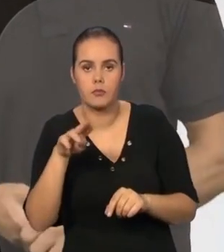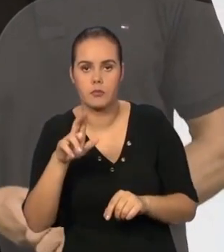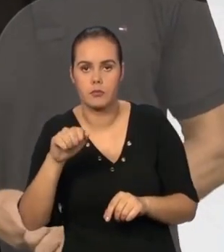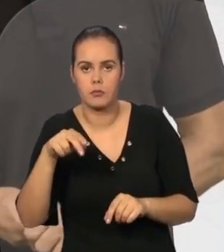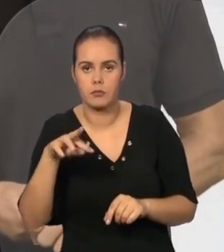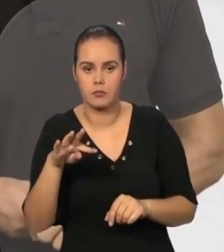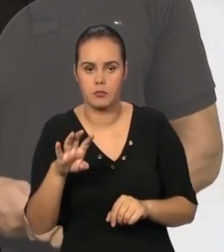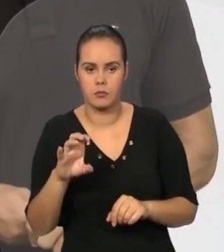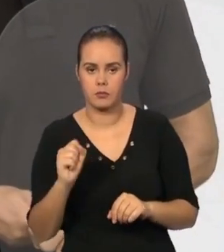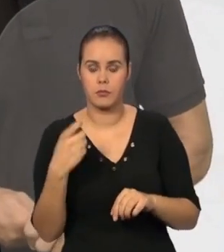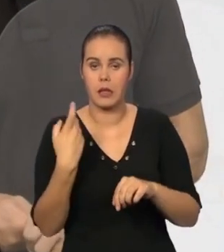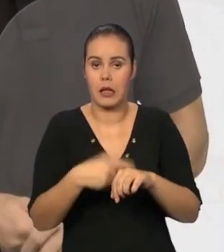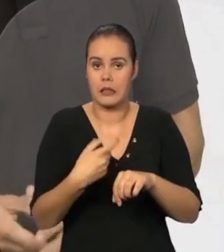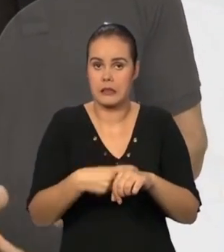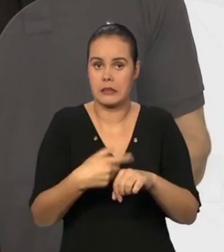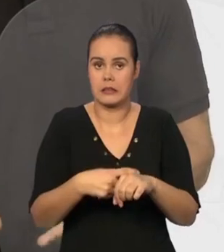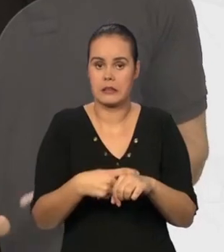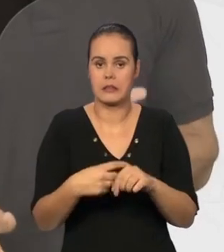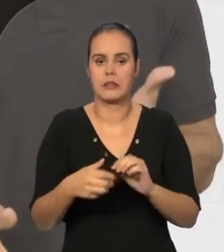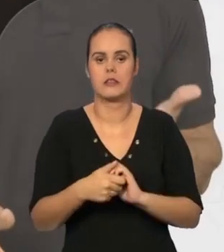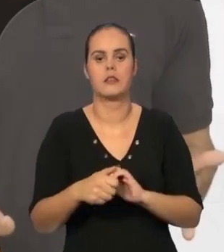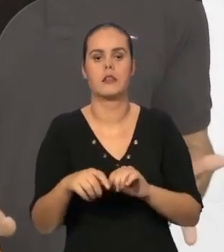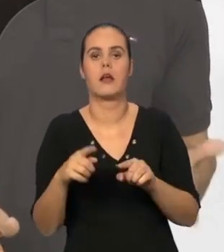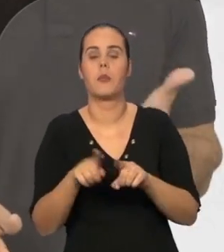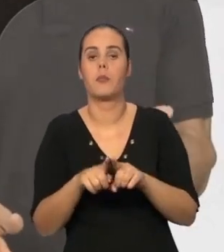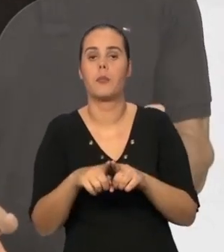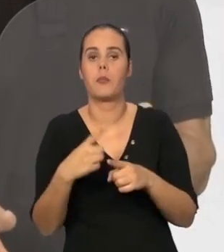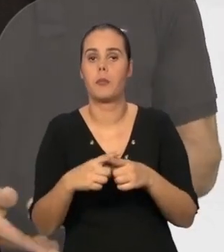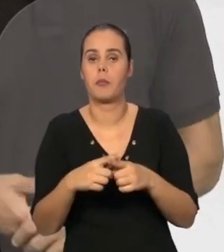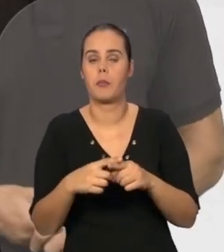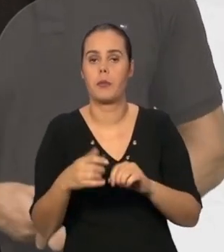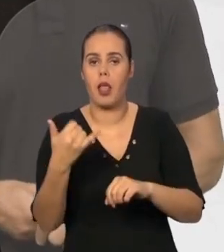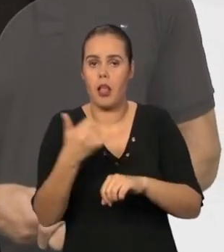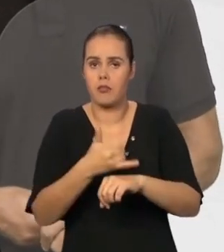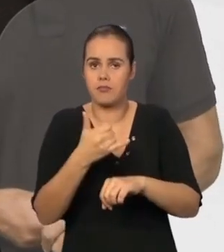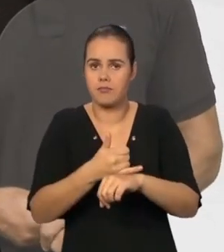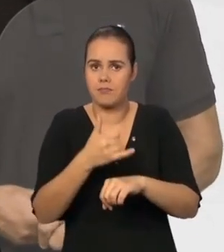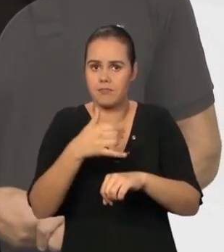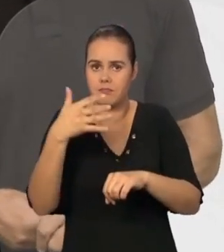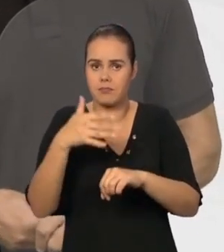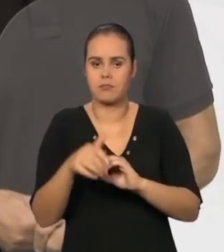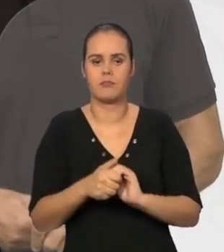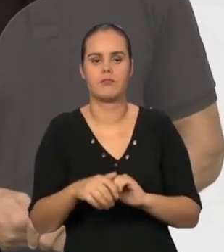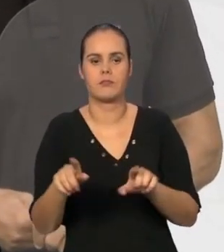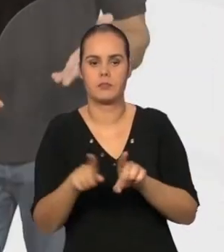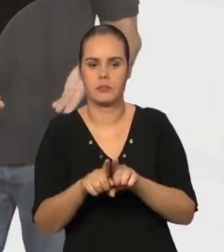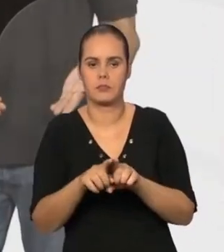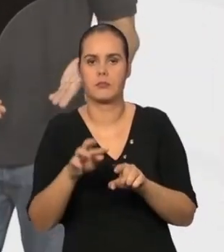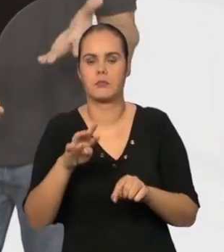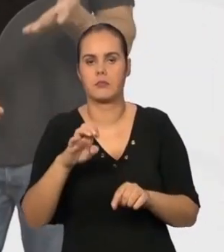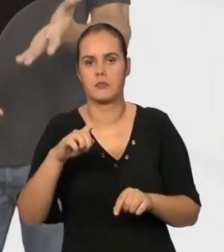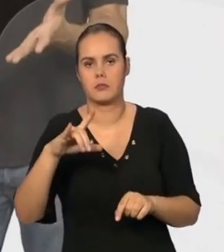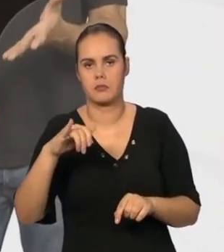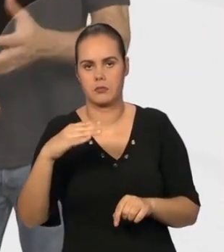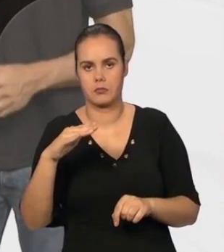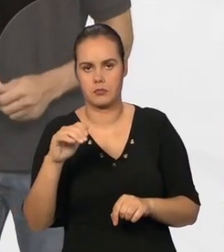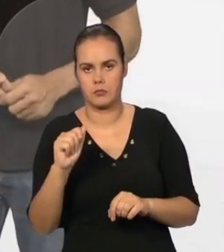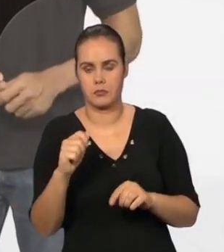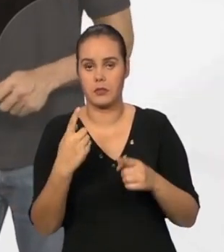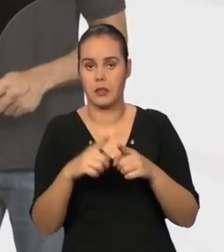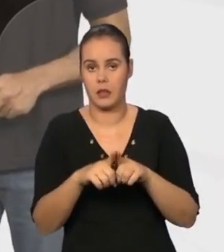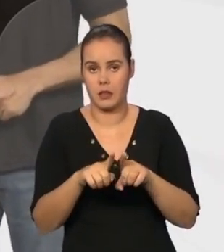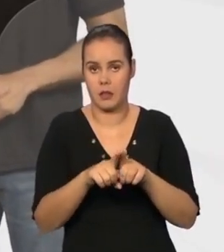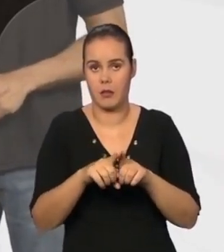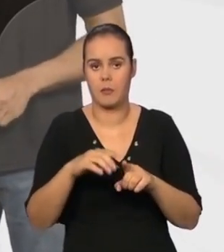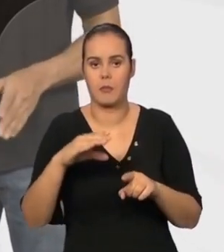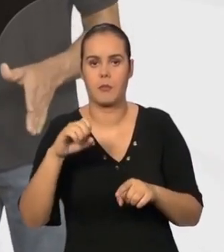são resistidas pelas barras de aço e as forças comprimidas da treliça são resistidas pelo concreto. As sapatas, por sua vez,